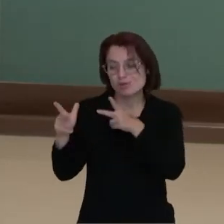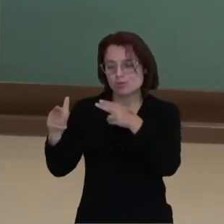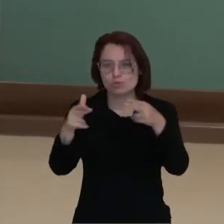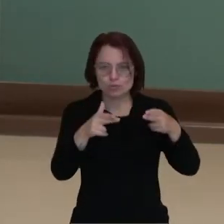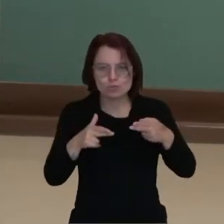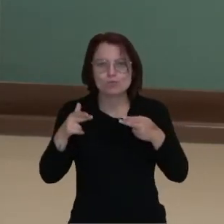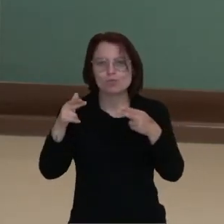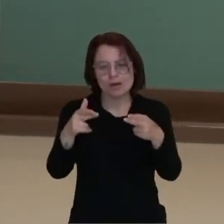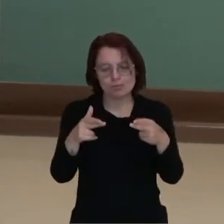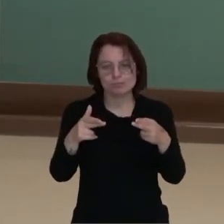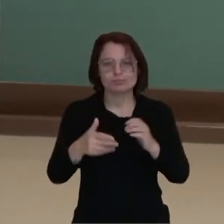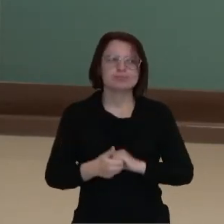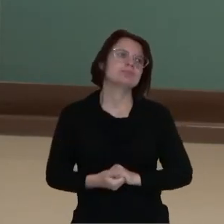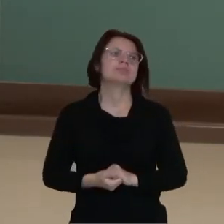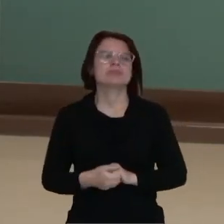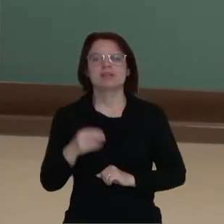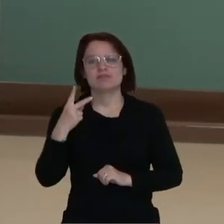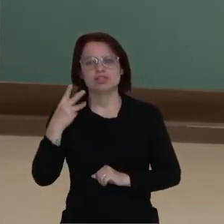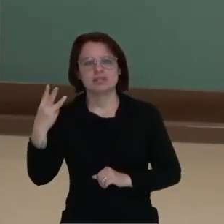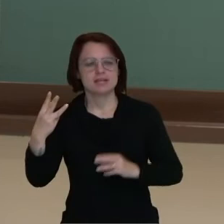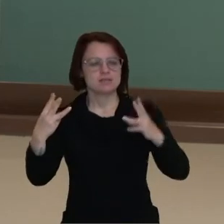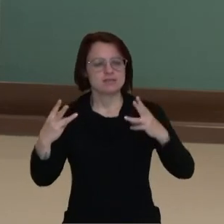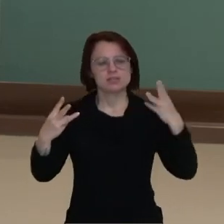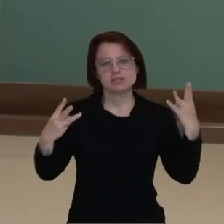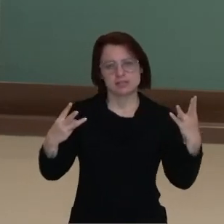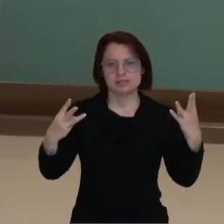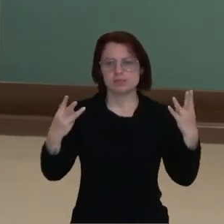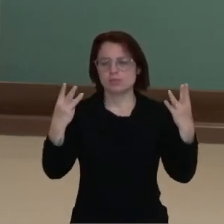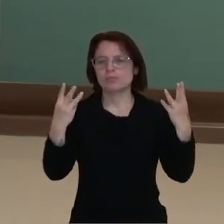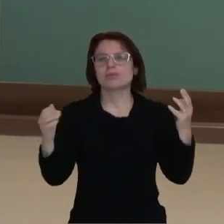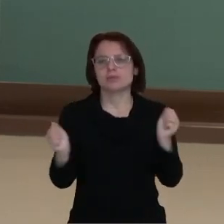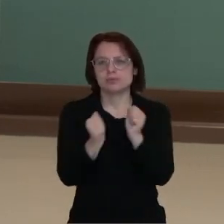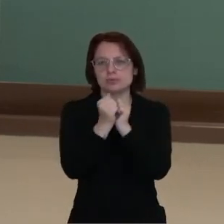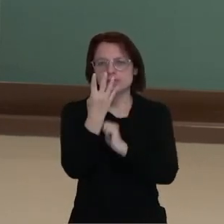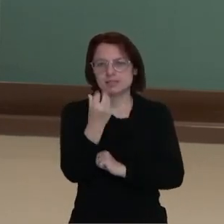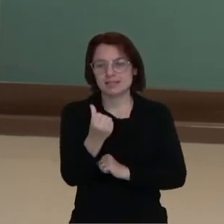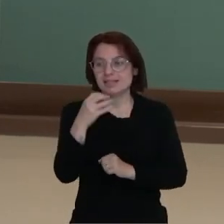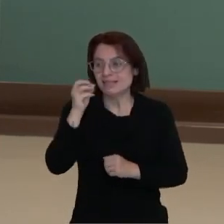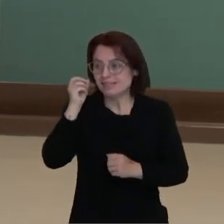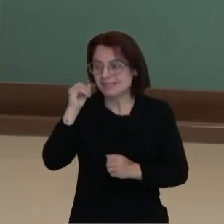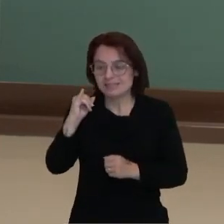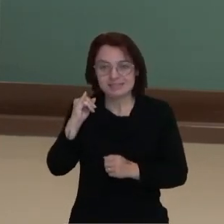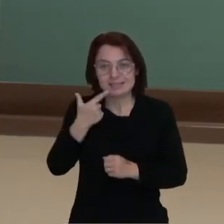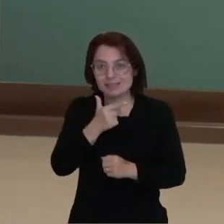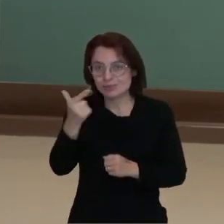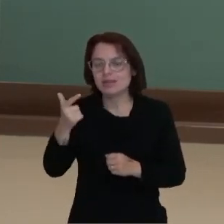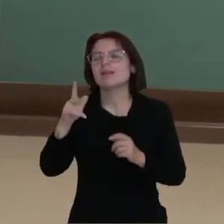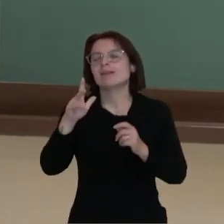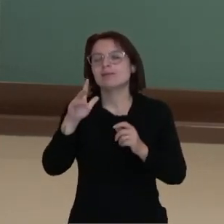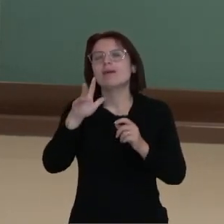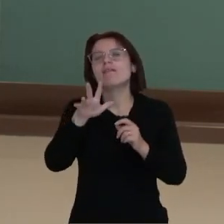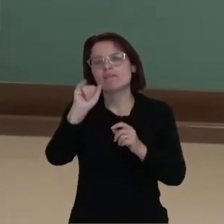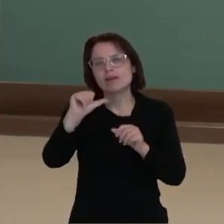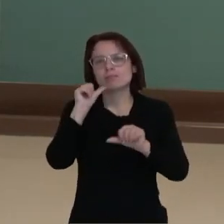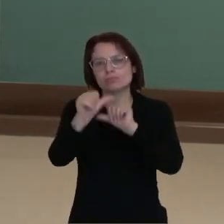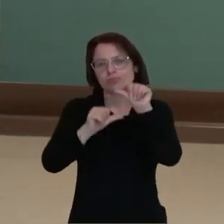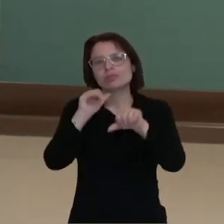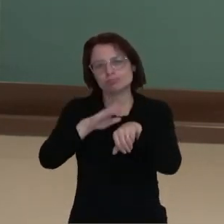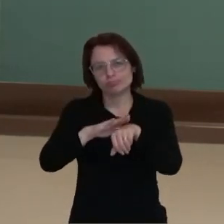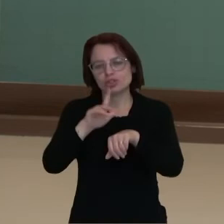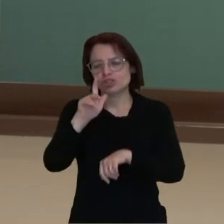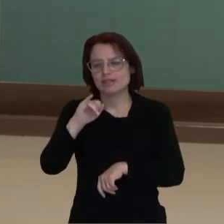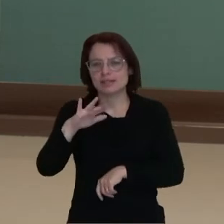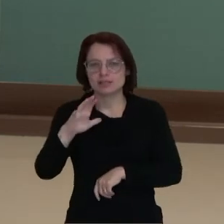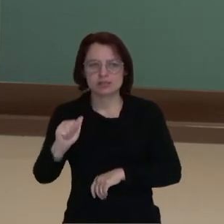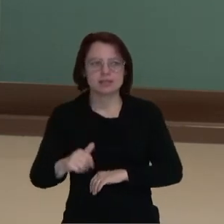número de cromossomos da espécie. Tendo números mais ou menos cromossomos, vai dar alterações genéticas. Então, é importante